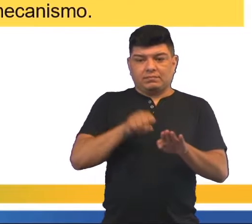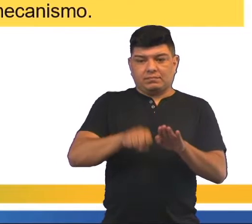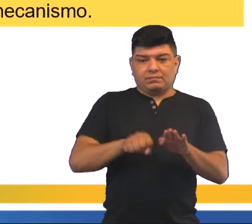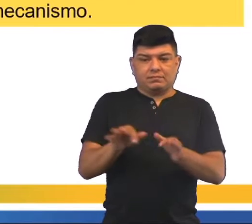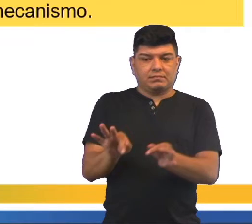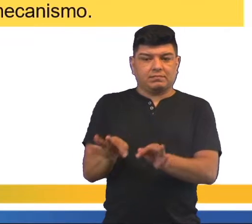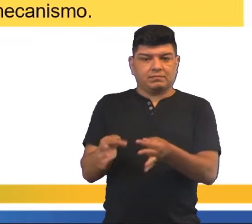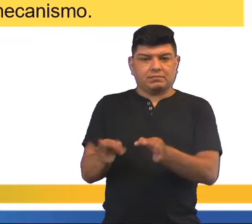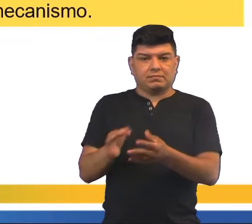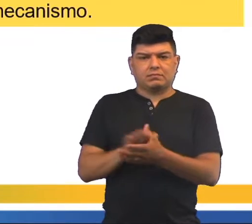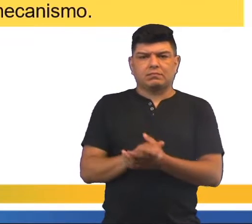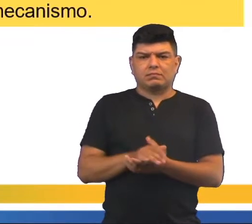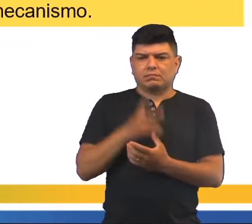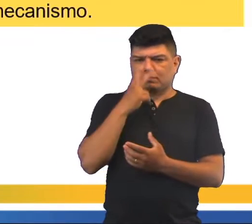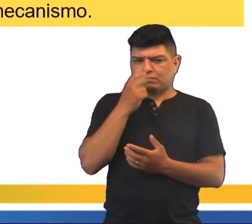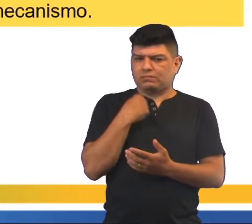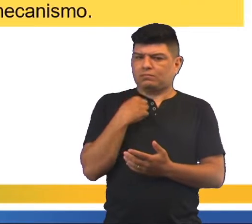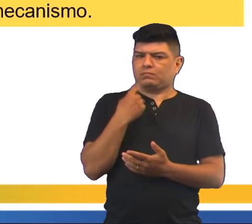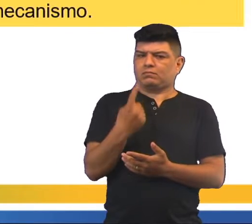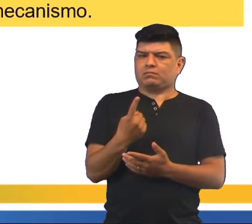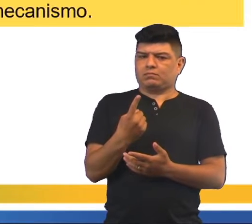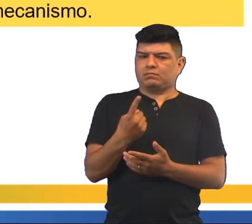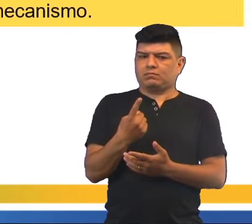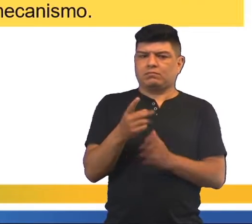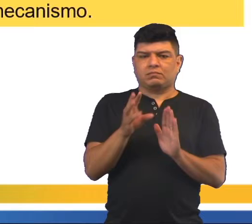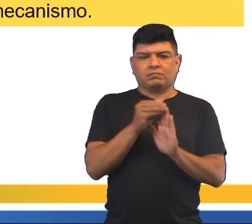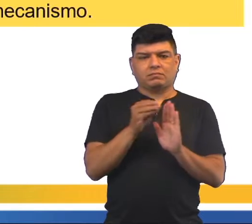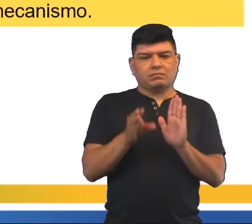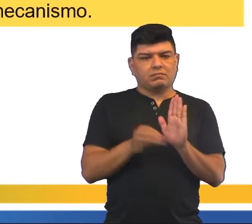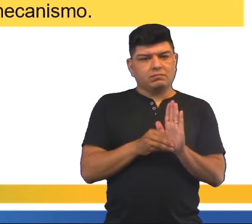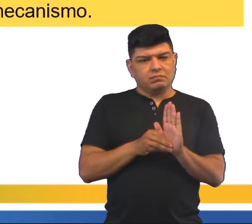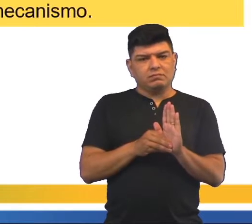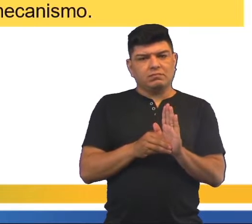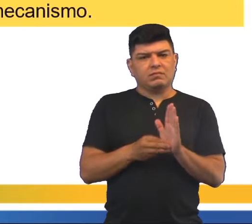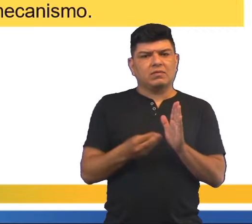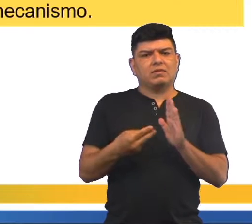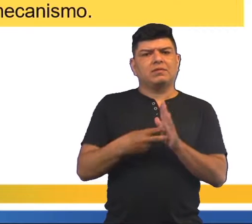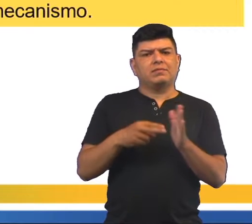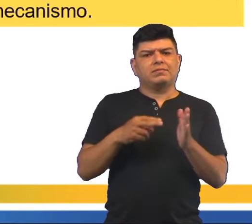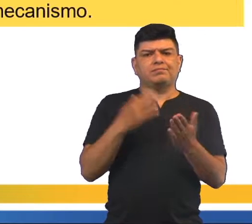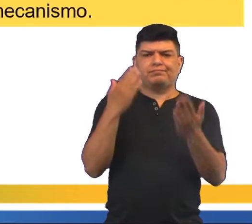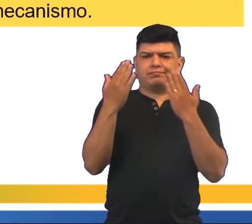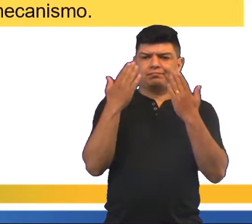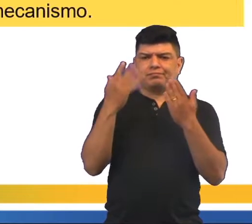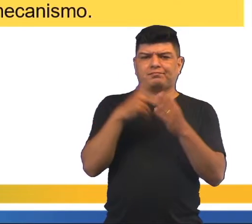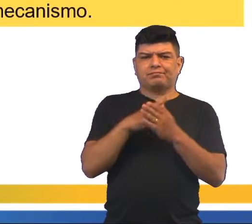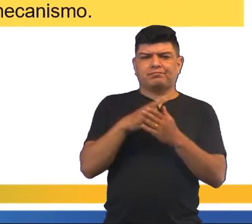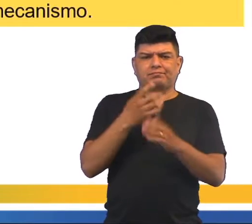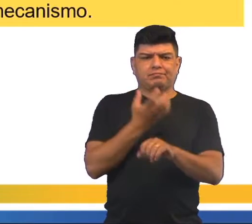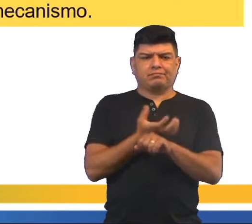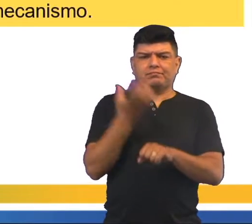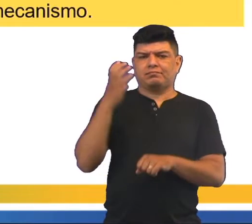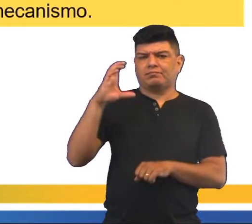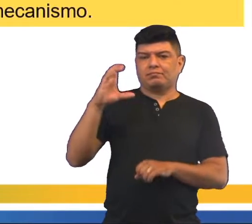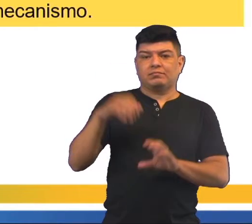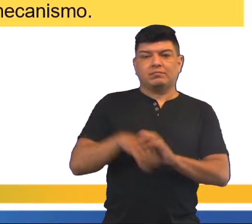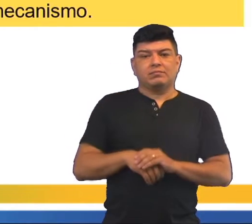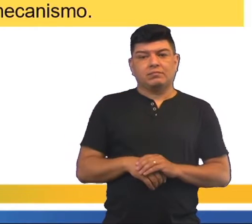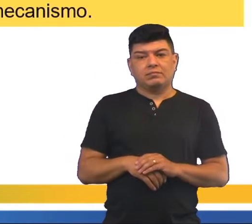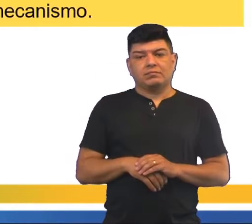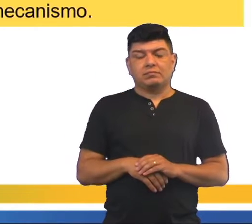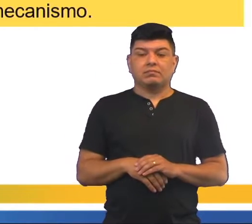simples talvez vocês até se assustem com esse conteúdo né pense mais o que aqui se tem a ver com a disciplina de ciências